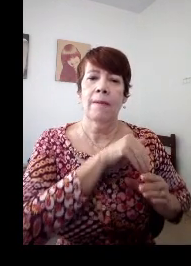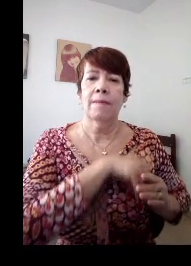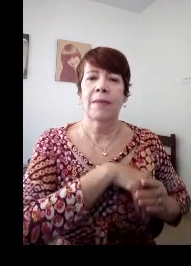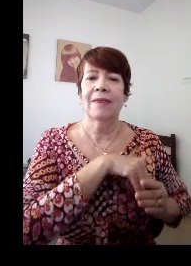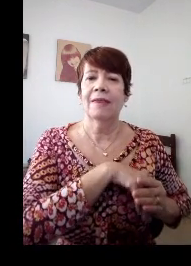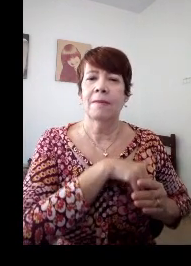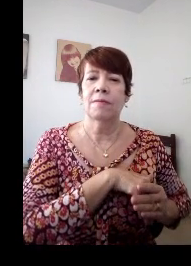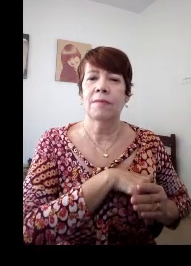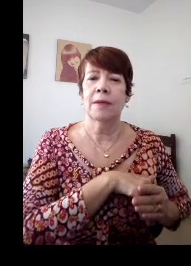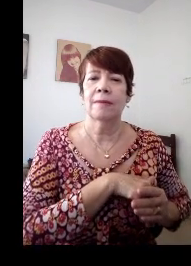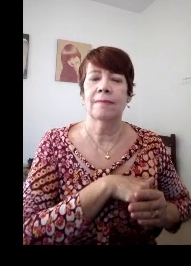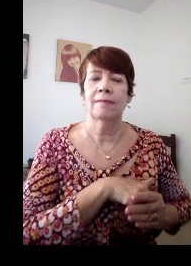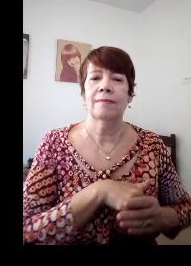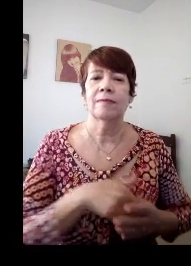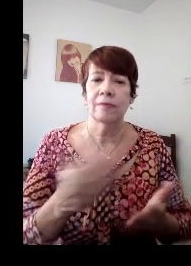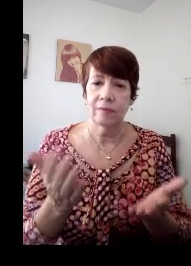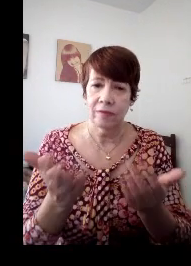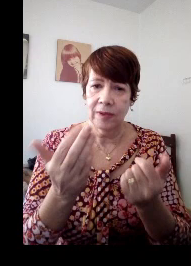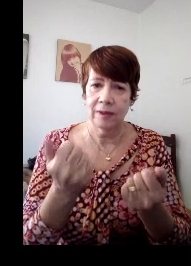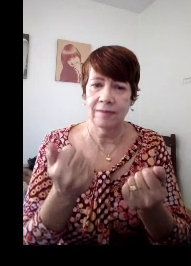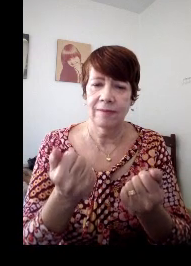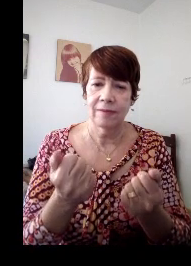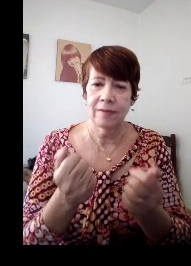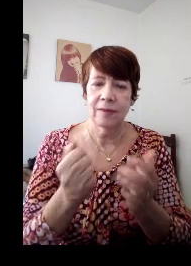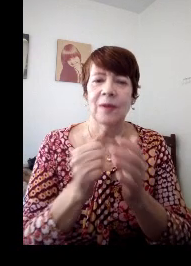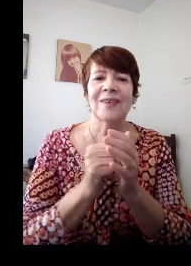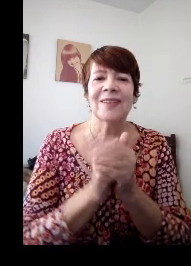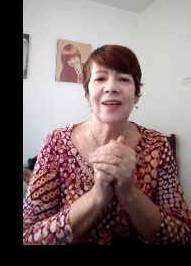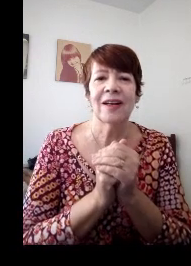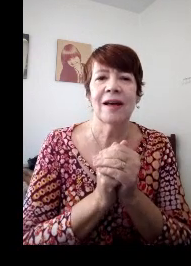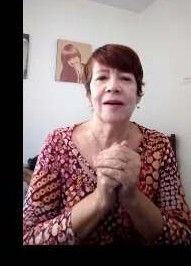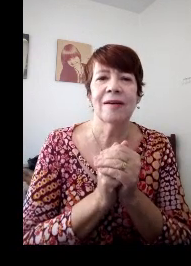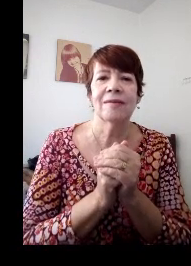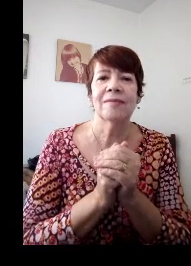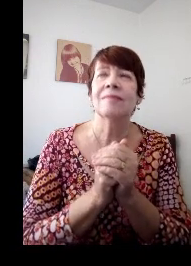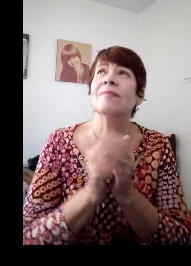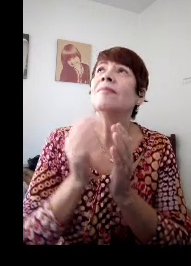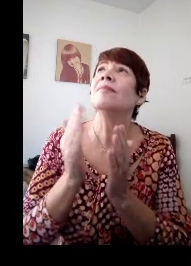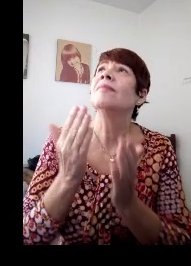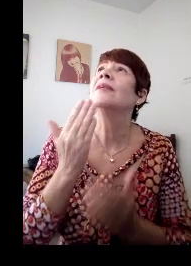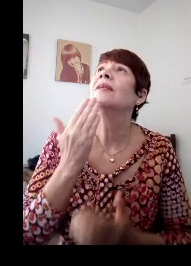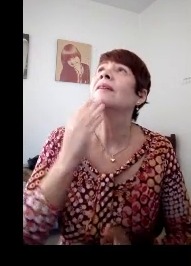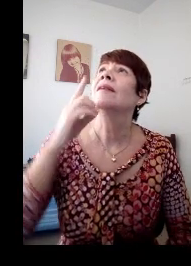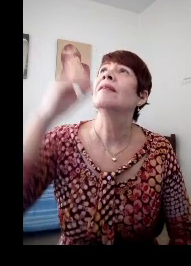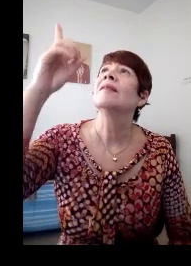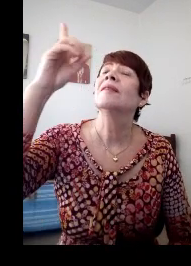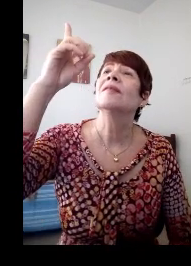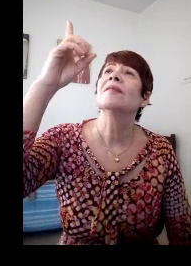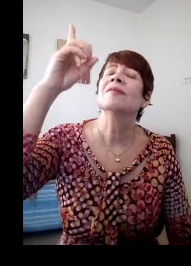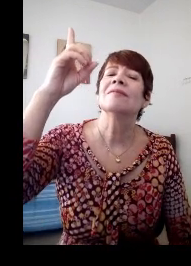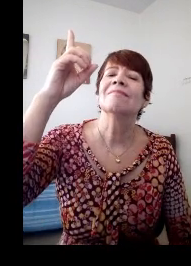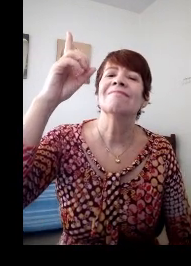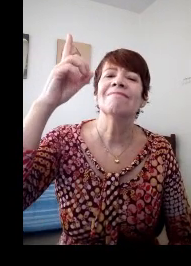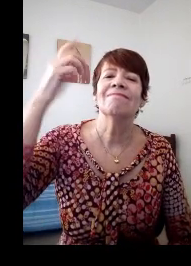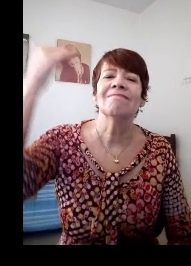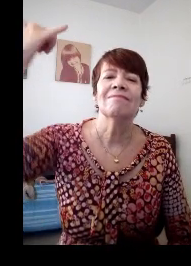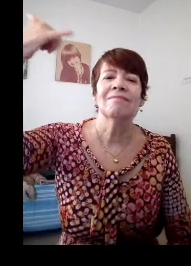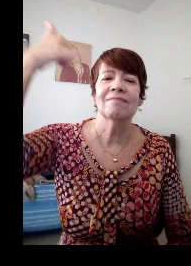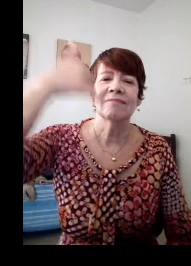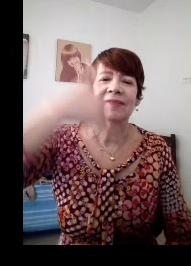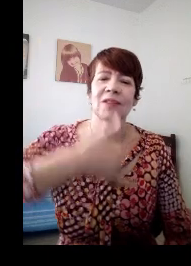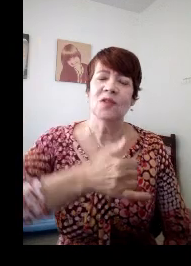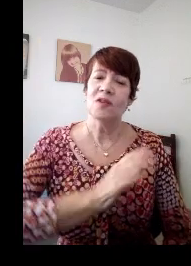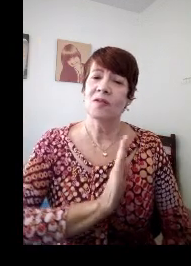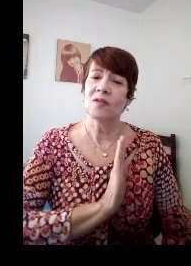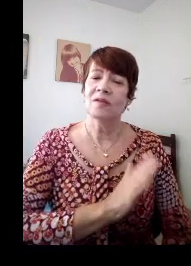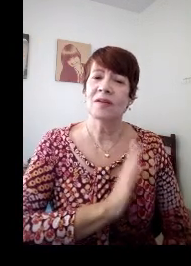Vamos iniciar com uma oração, vamos orar e pedir a Deus que Ele possa estar falando